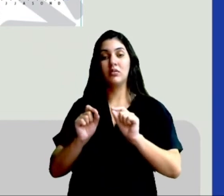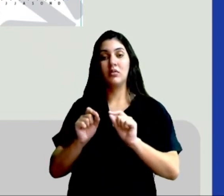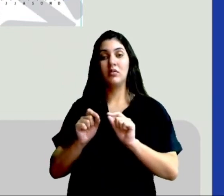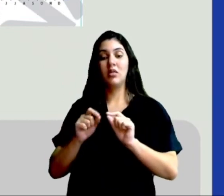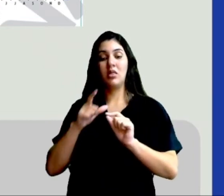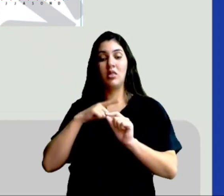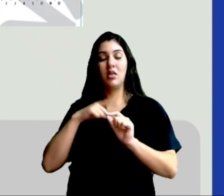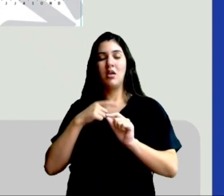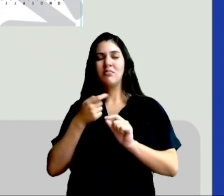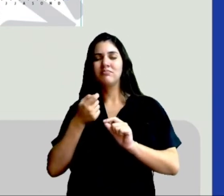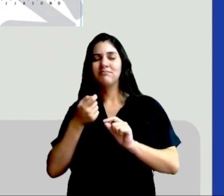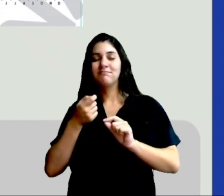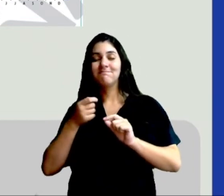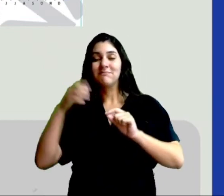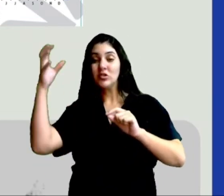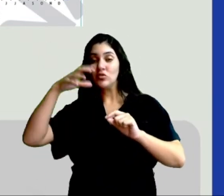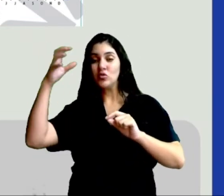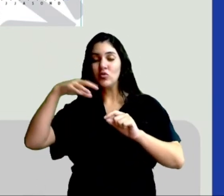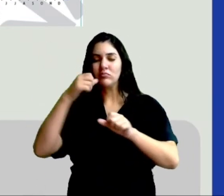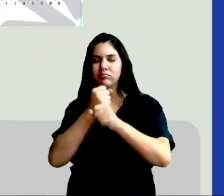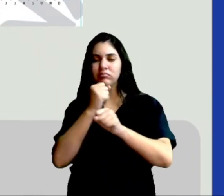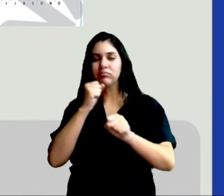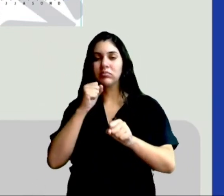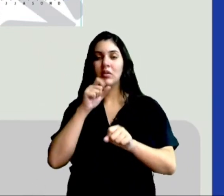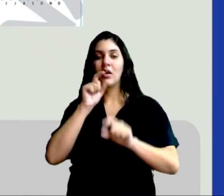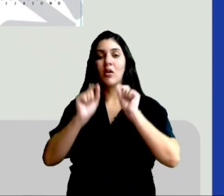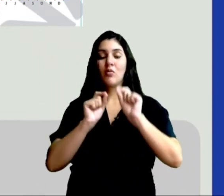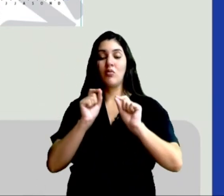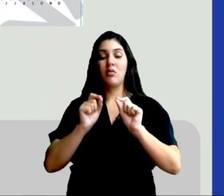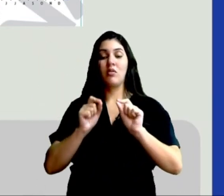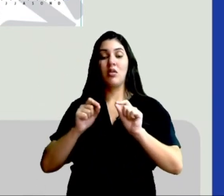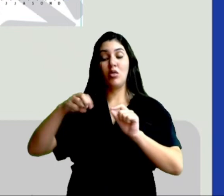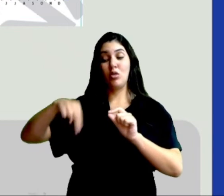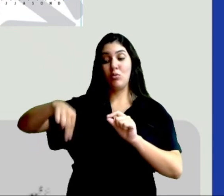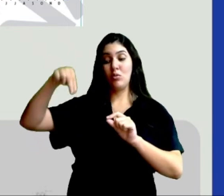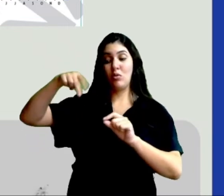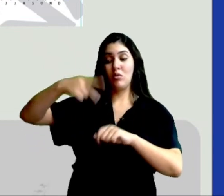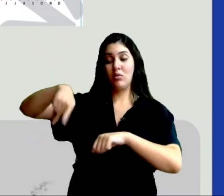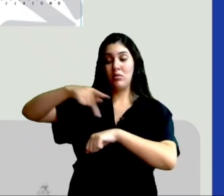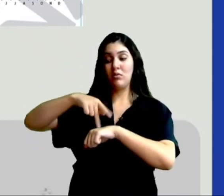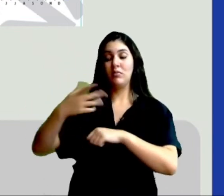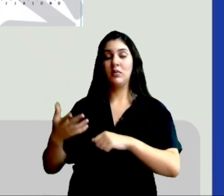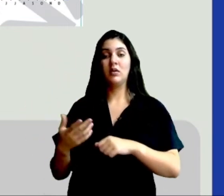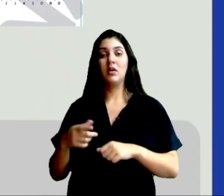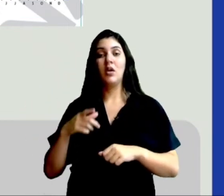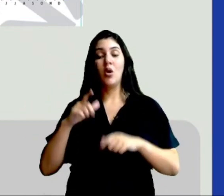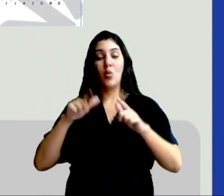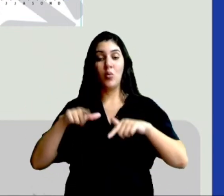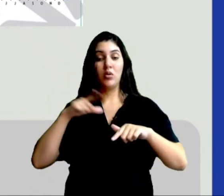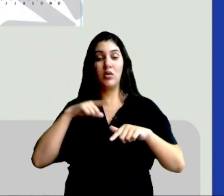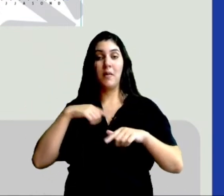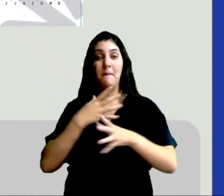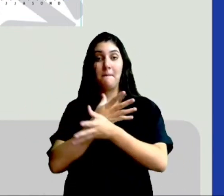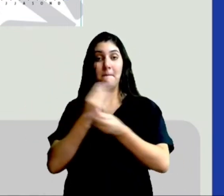vai ver que tem uma concentração maior de chuvas, que é aquele Indave, no norte do país, né? Que é onde vai chover um pouco mais por conta